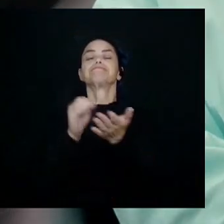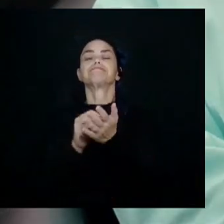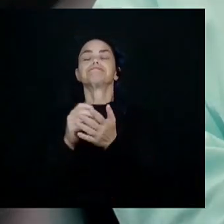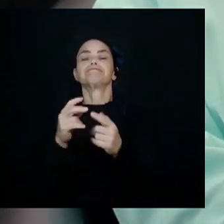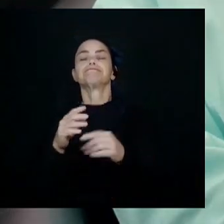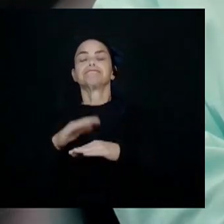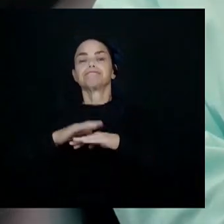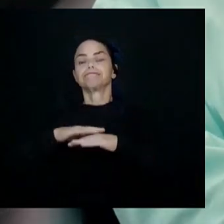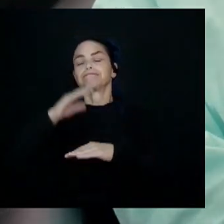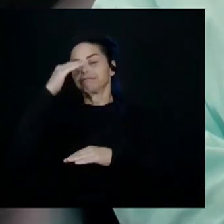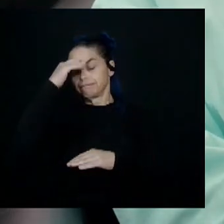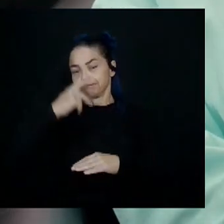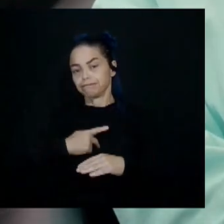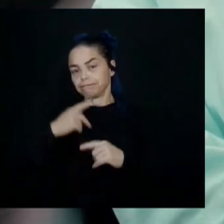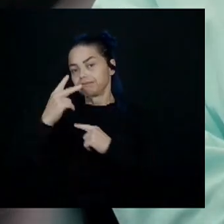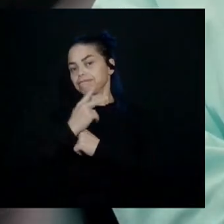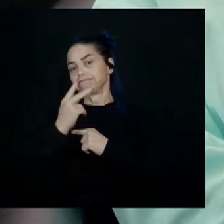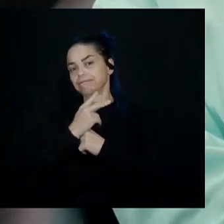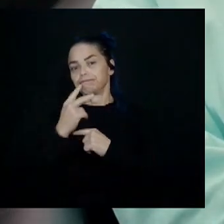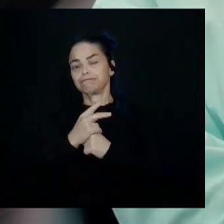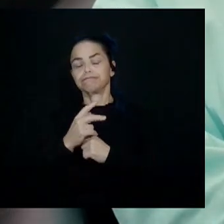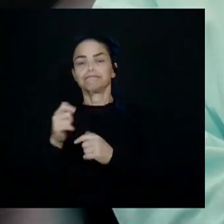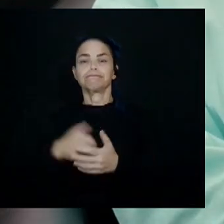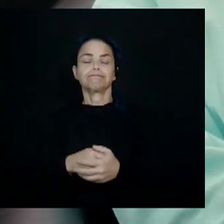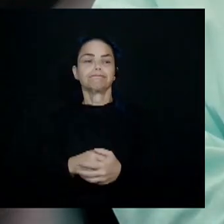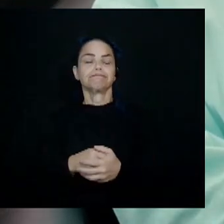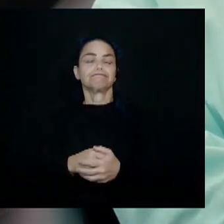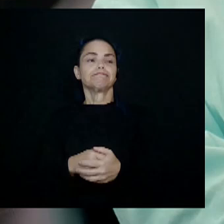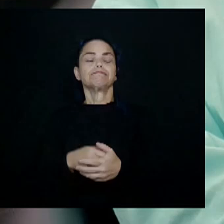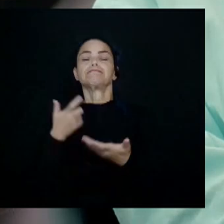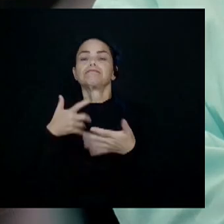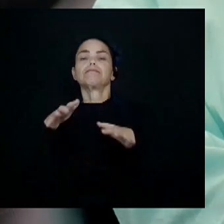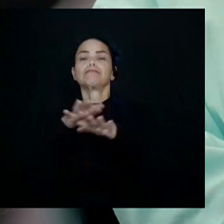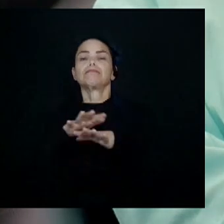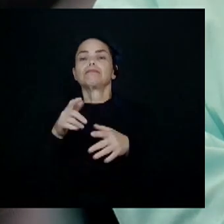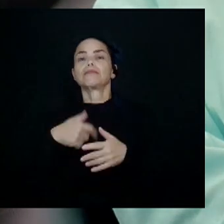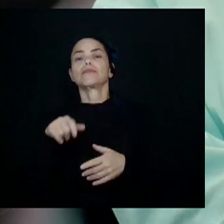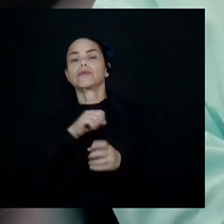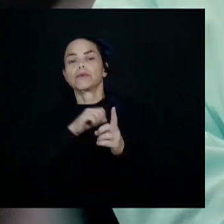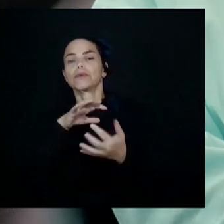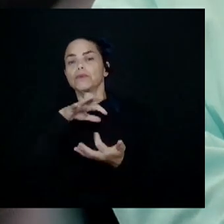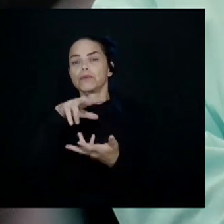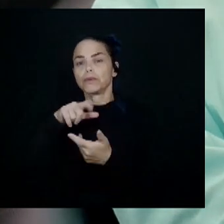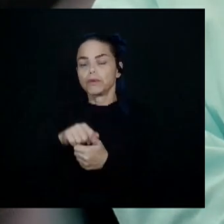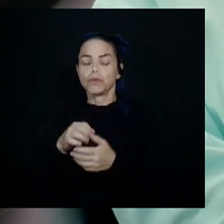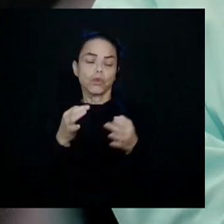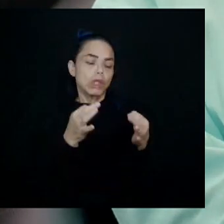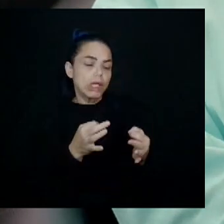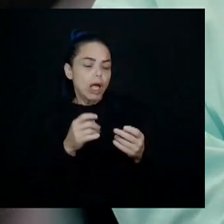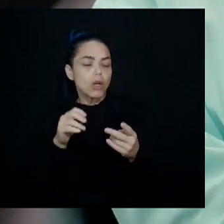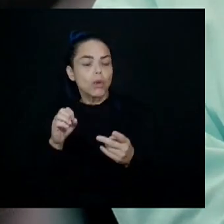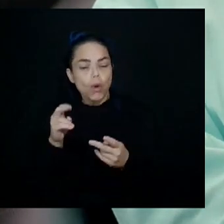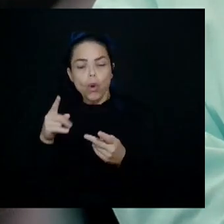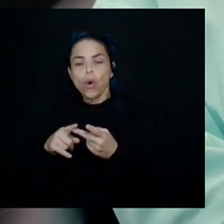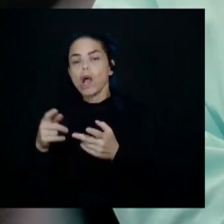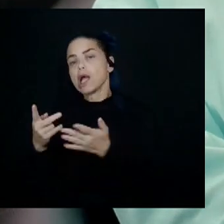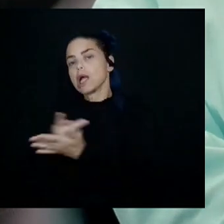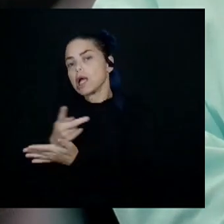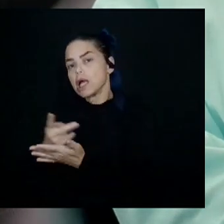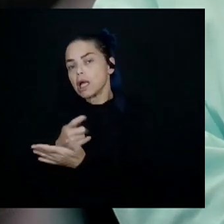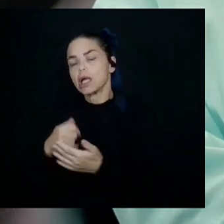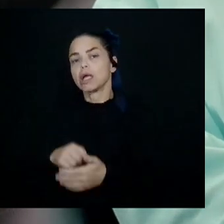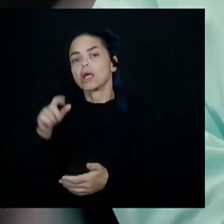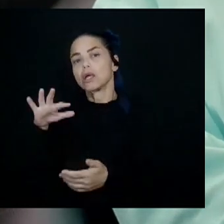não saber onde ela está colocada nesse mundo, se ela está fazendo certo ou errado, o que acontece?